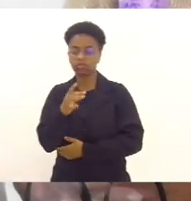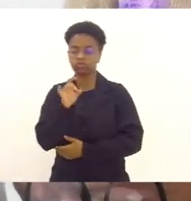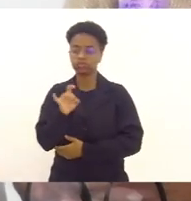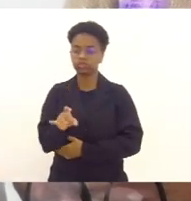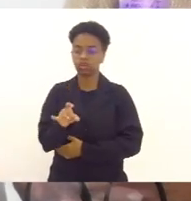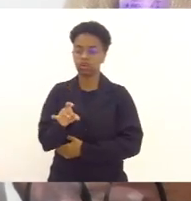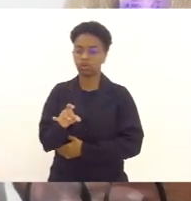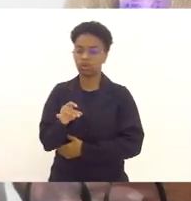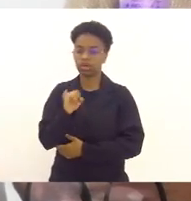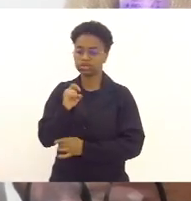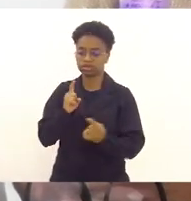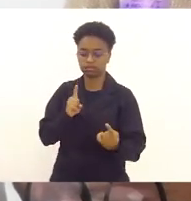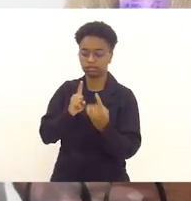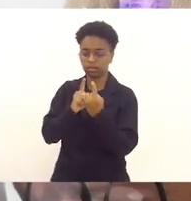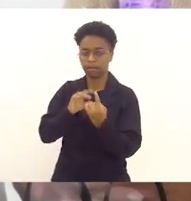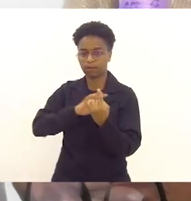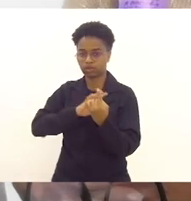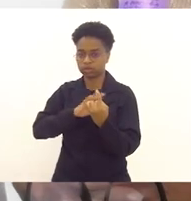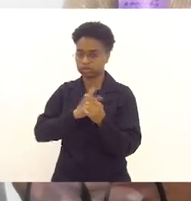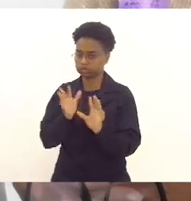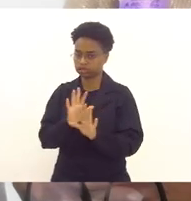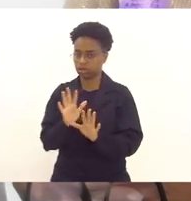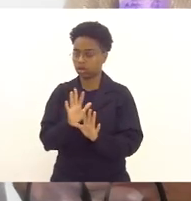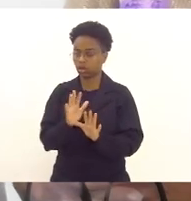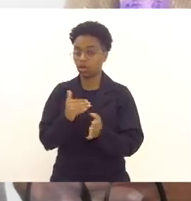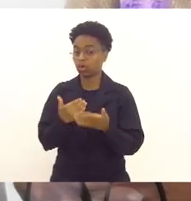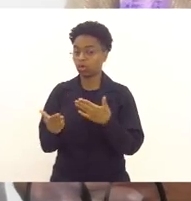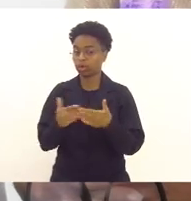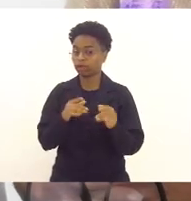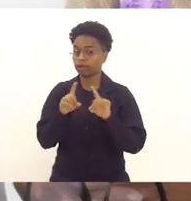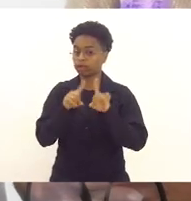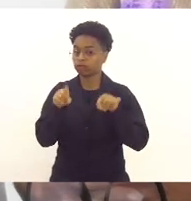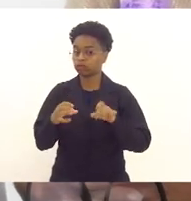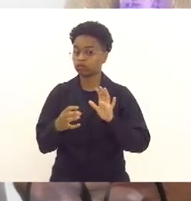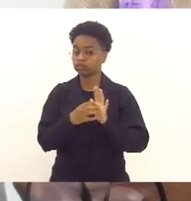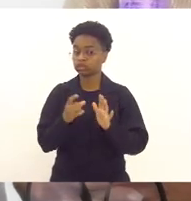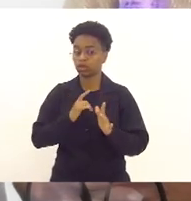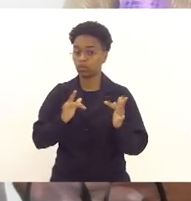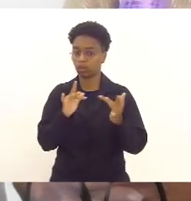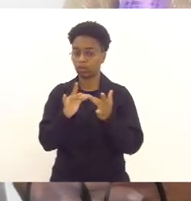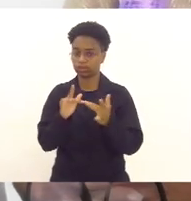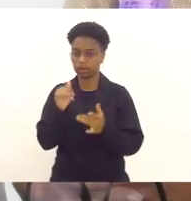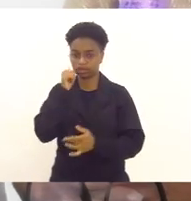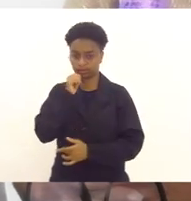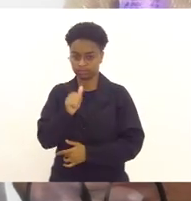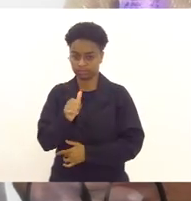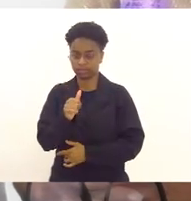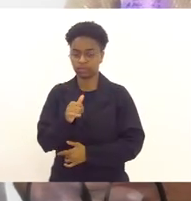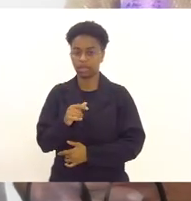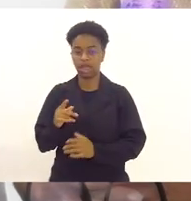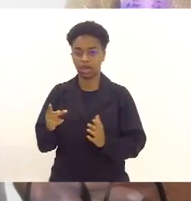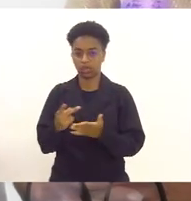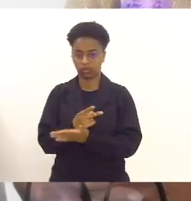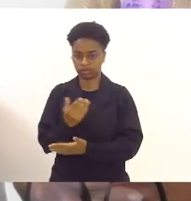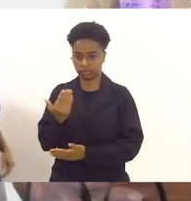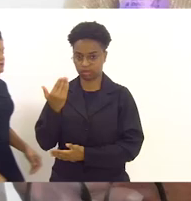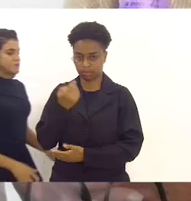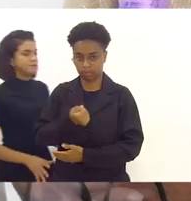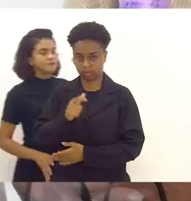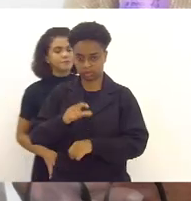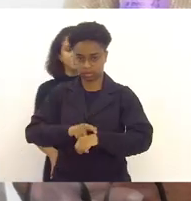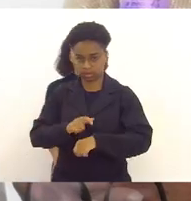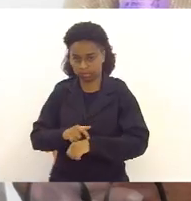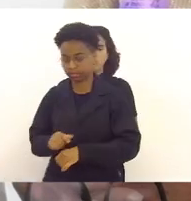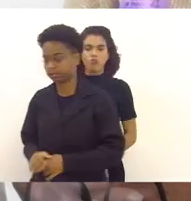na presença de um policial militar é todo servidor que entra em contato com essa mulher Renata Teve um caso recente que